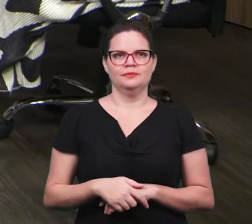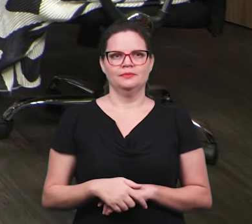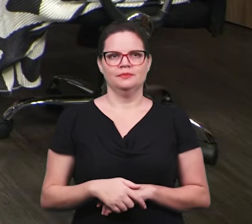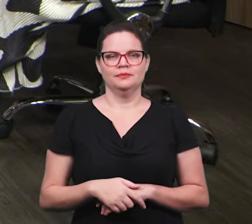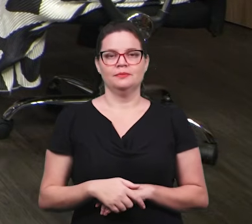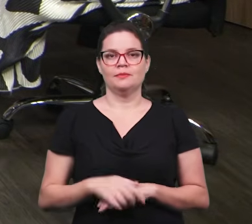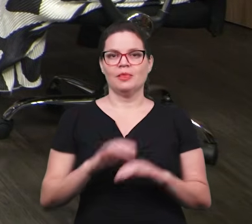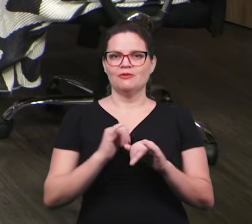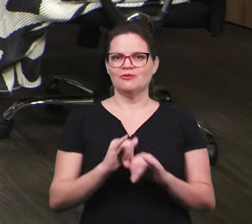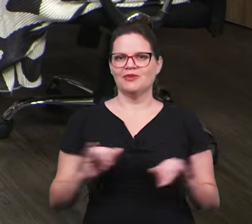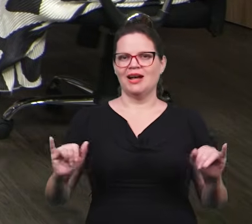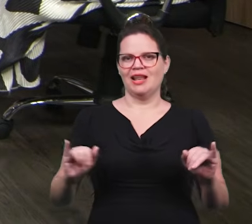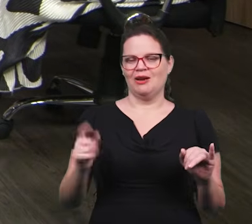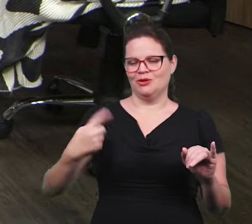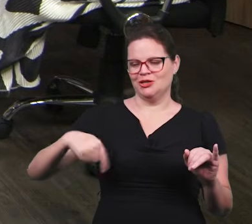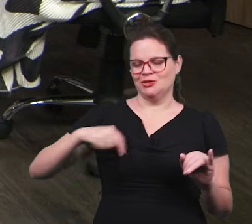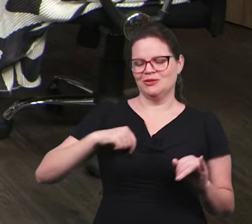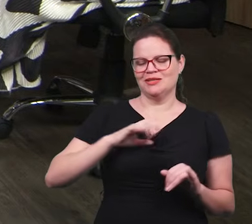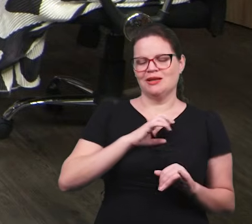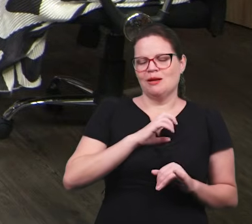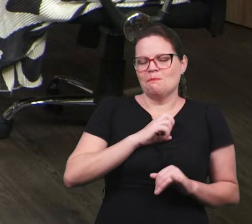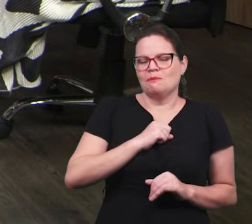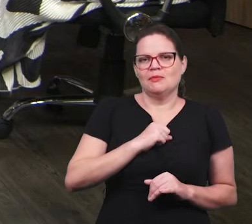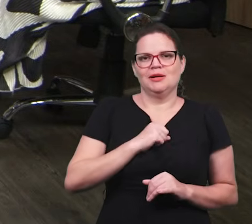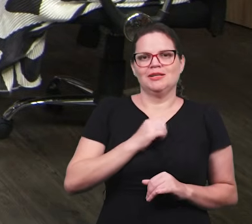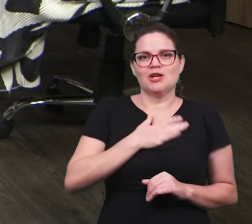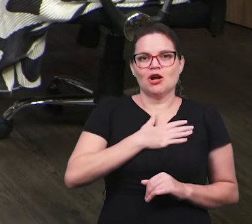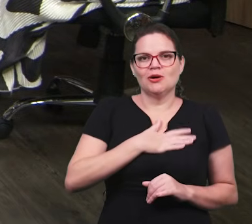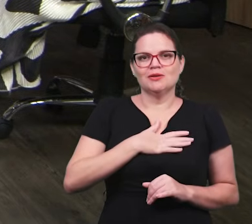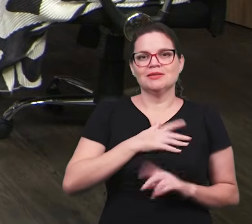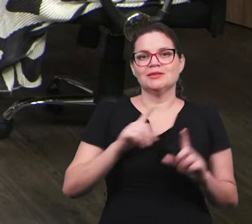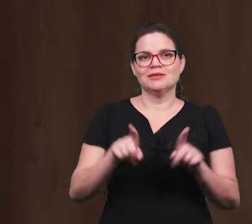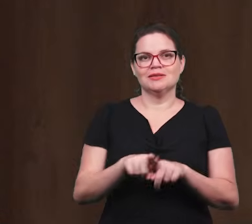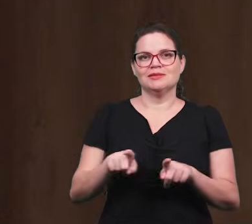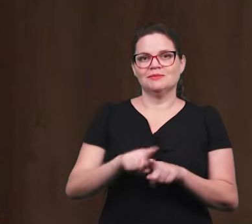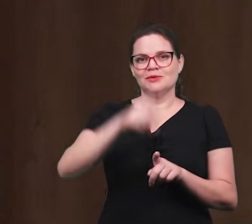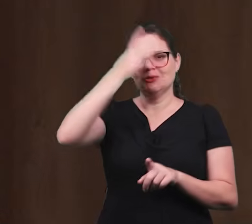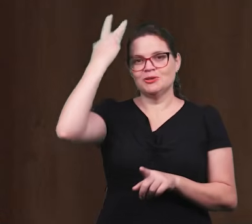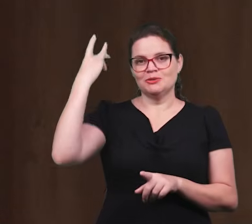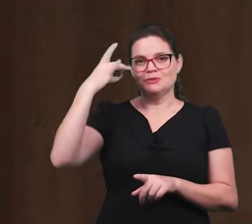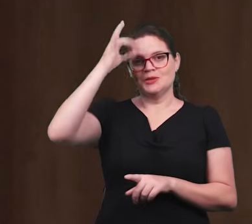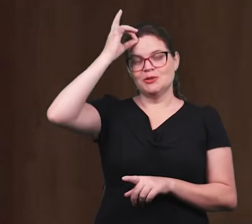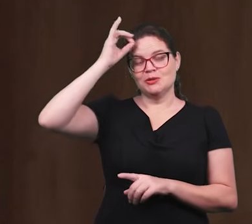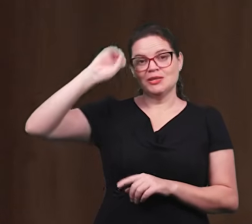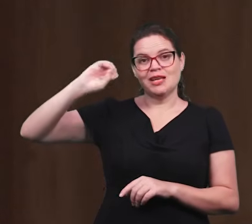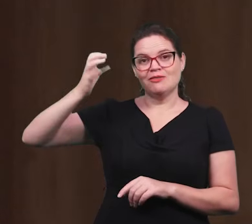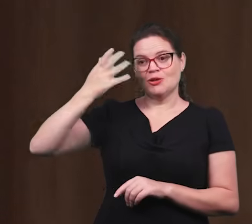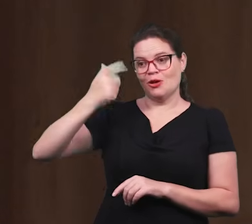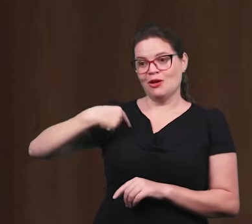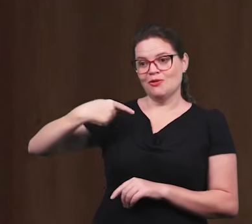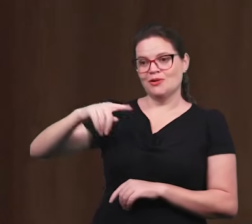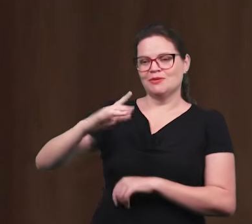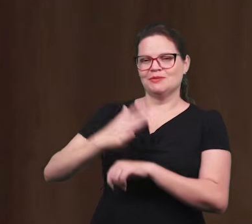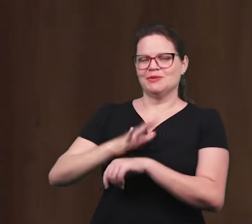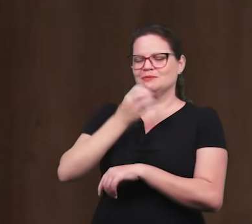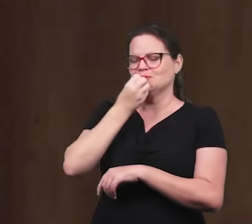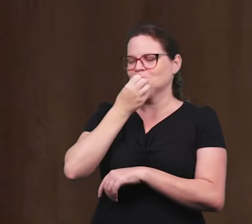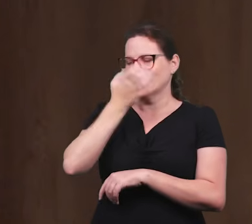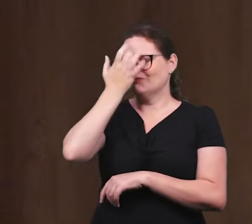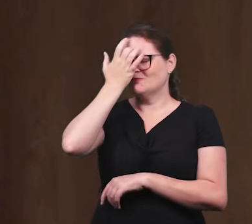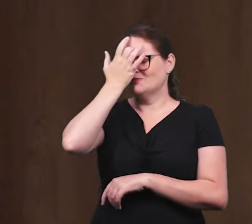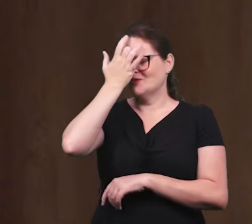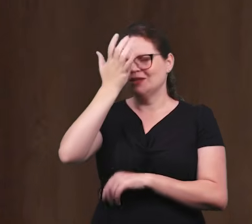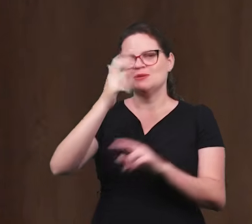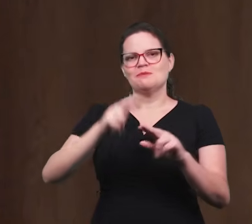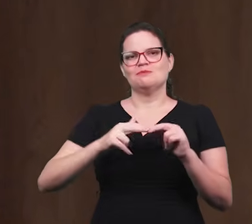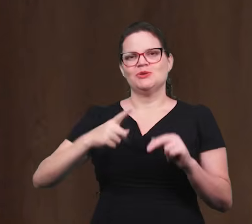ama fazer, falar do que você gosta de fazer e falar daquilo que o Espírito Santo me levou a viver é muito bom e é muito fácil. Por